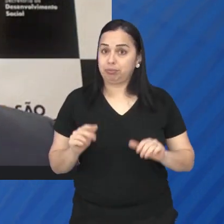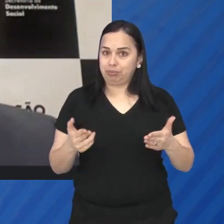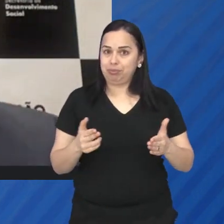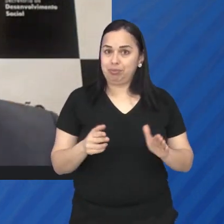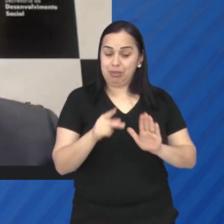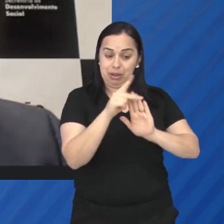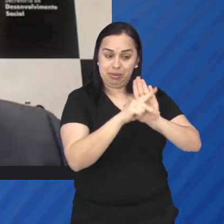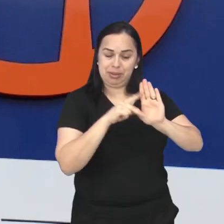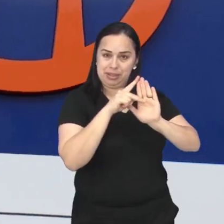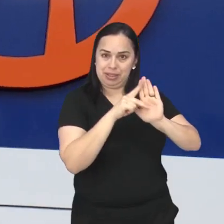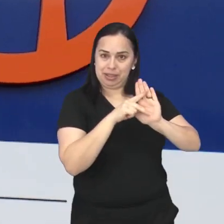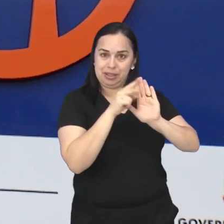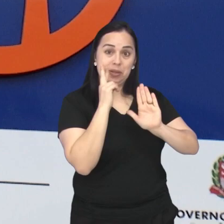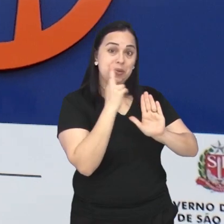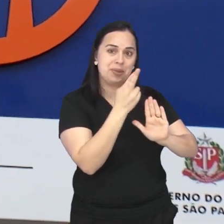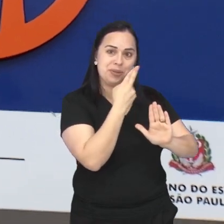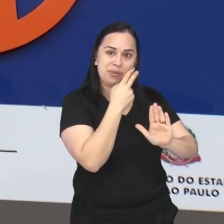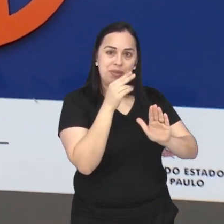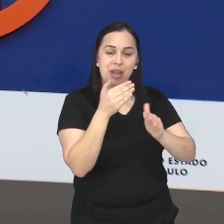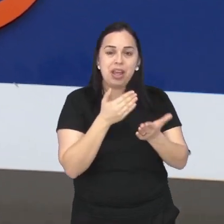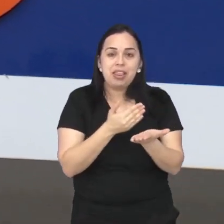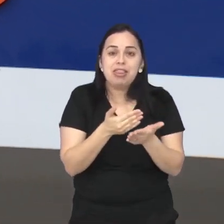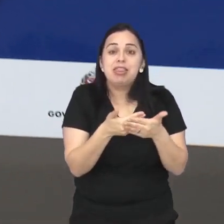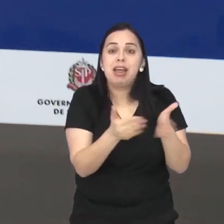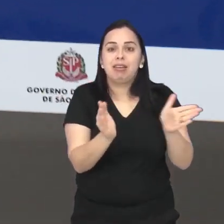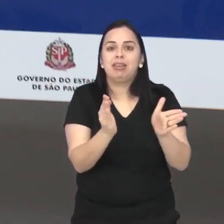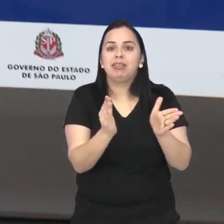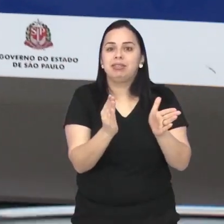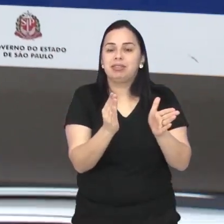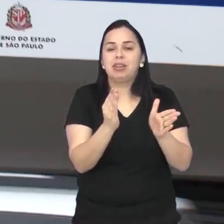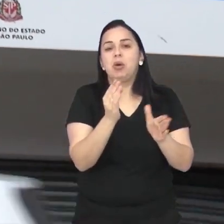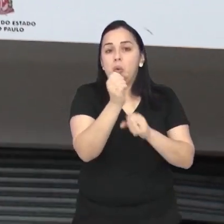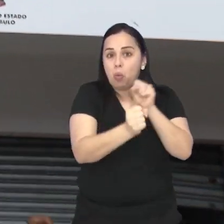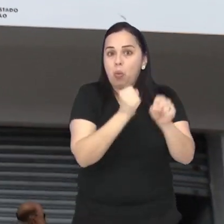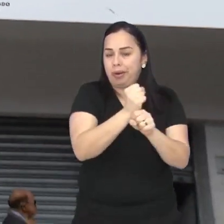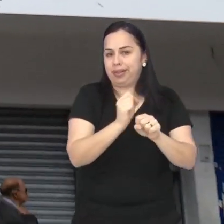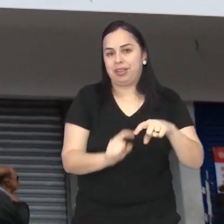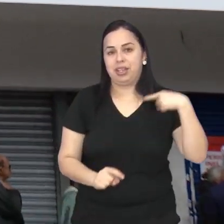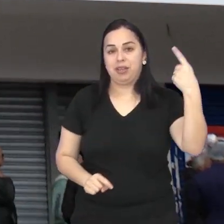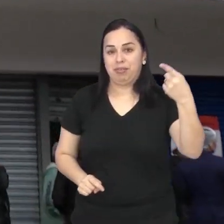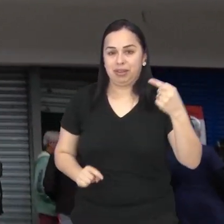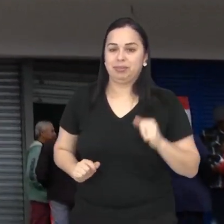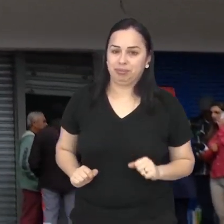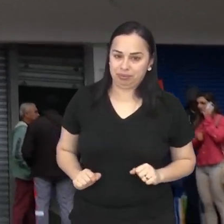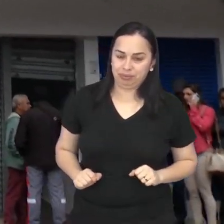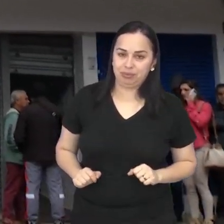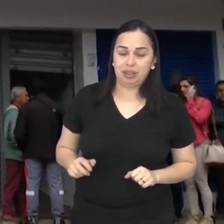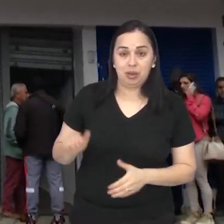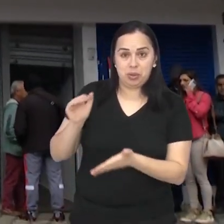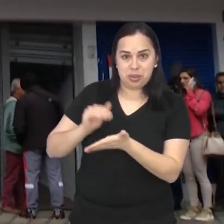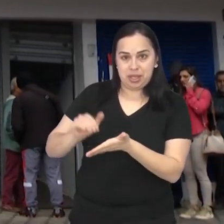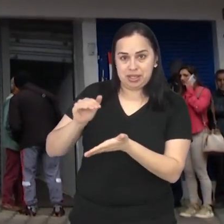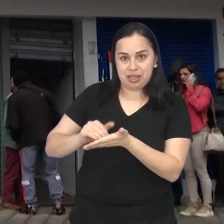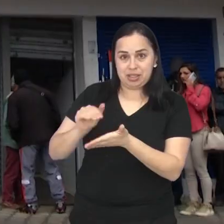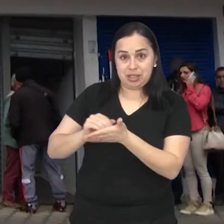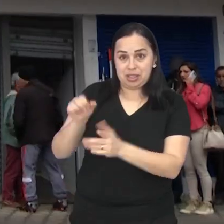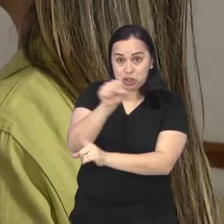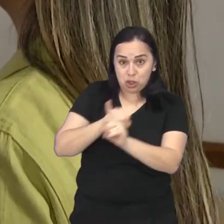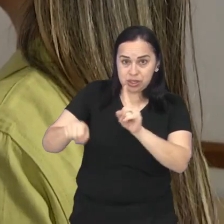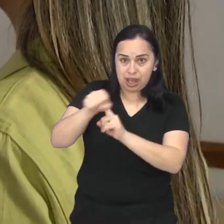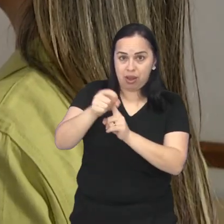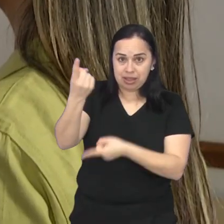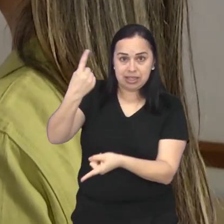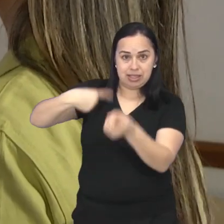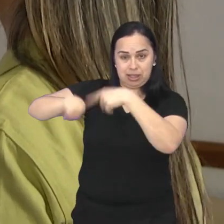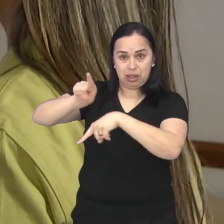de parada do Bom Prato. Já o restaurante fixo deve ser inaugurado no primeiro semestre de 2024.